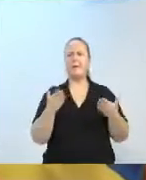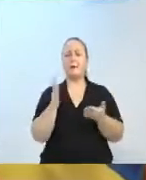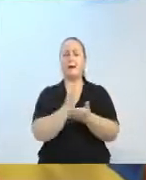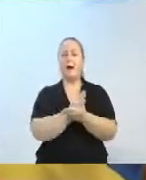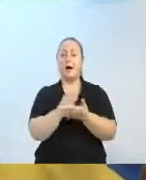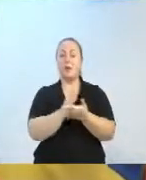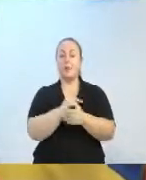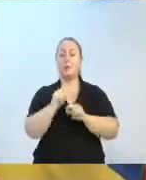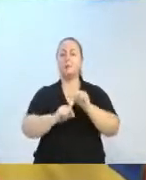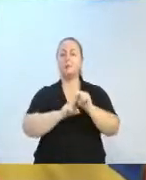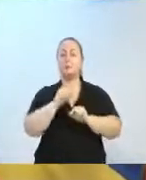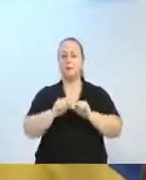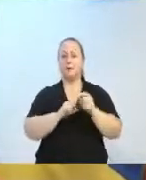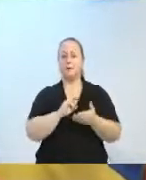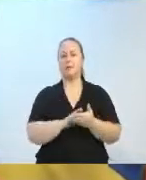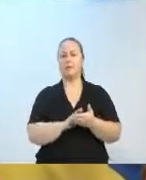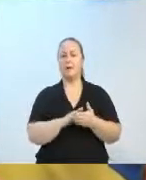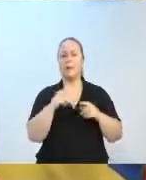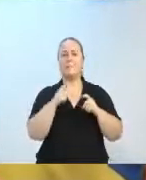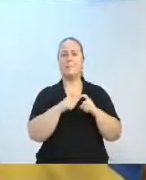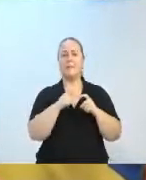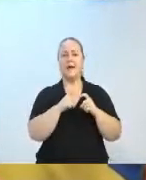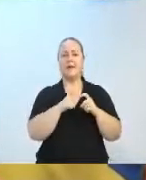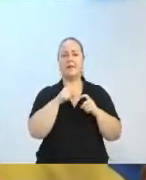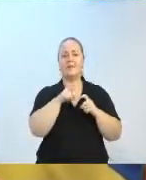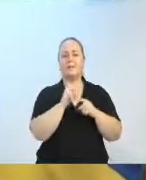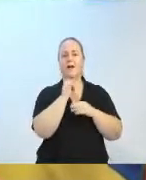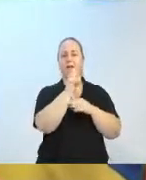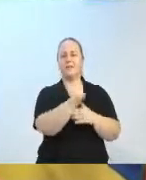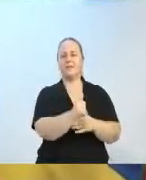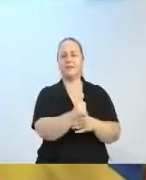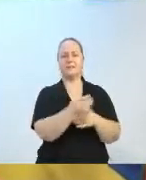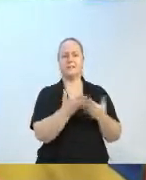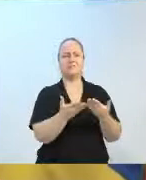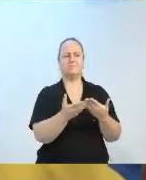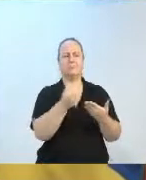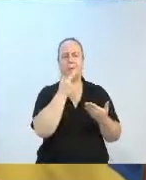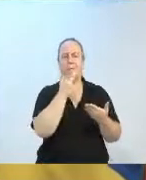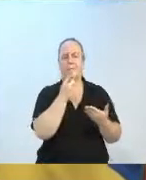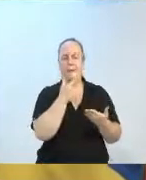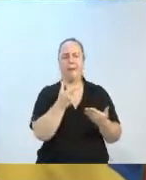errados, equivocados, usando medicamentos